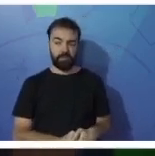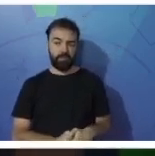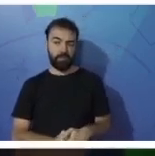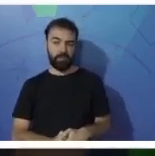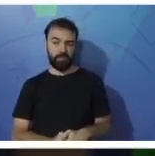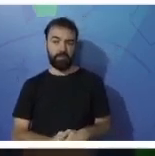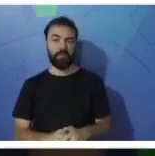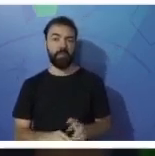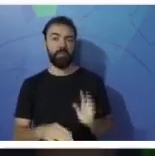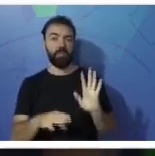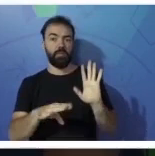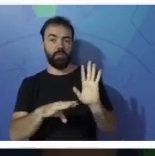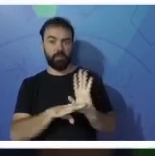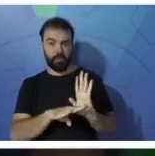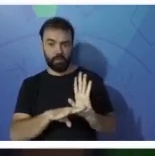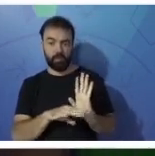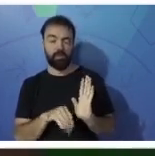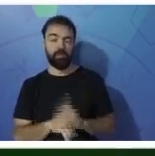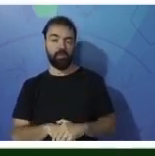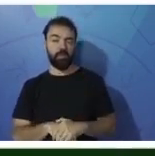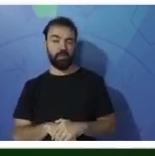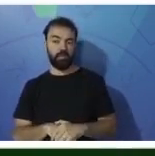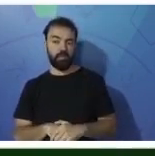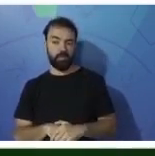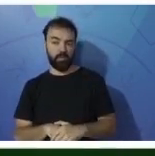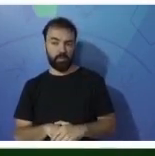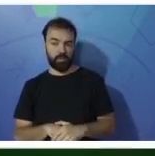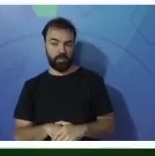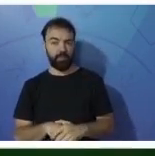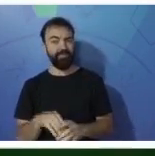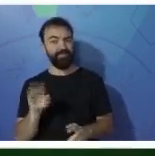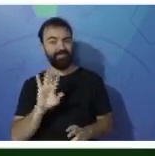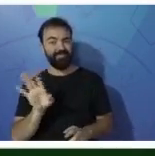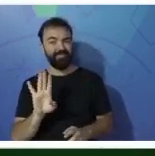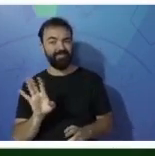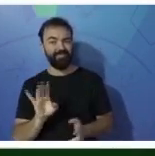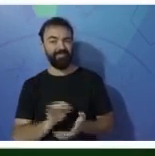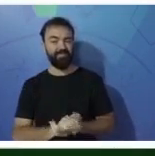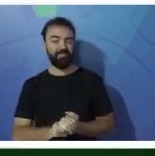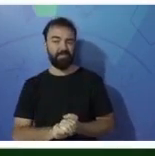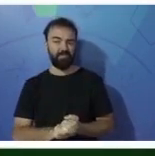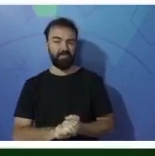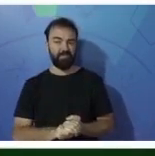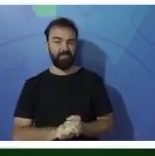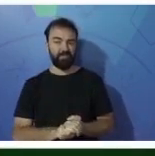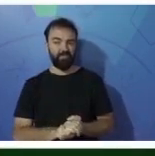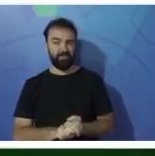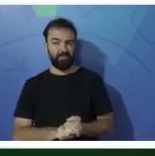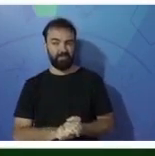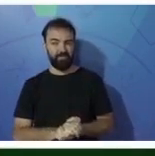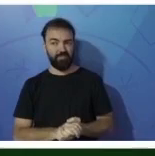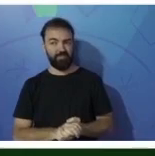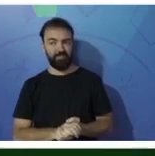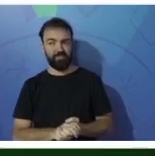carta. Terminou o assunto, você coloca a despedida. Ou espero nos vermos